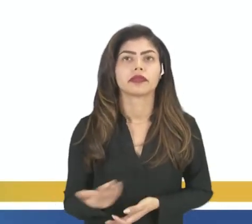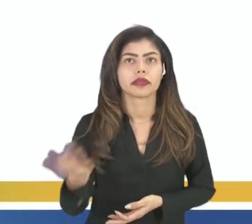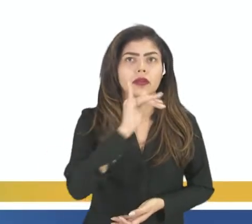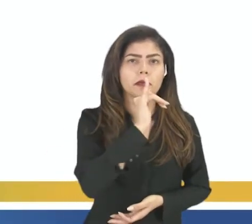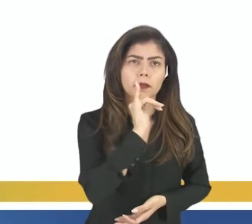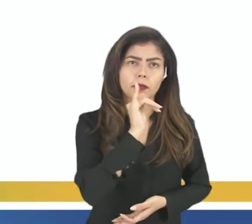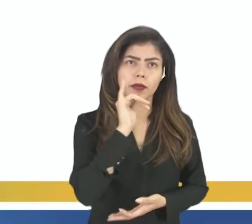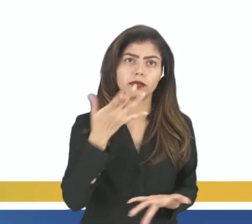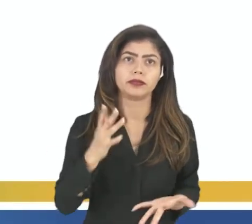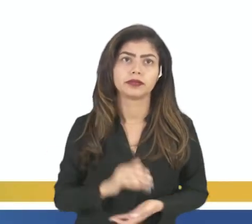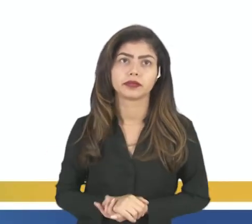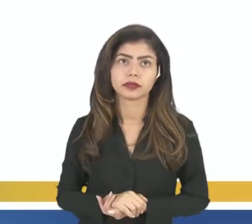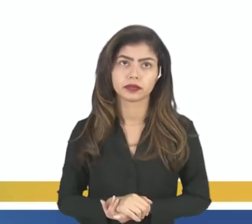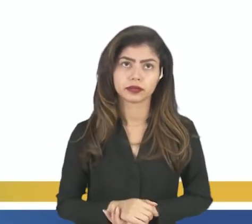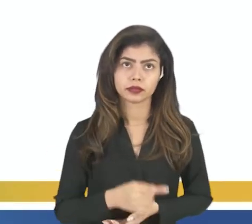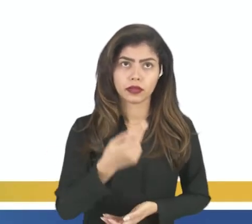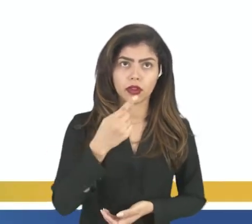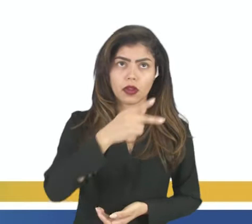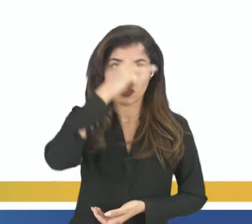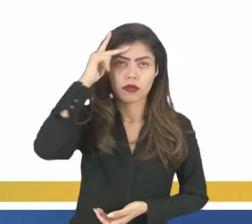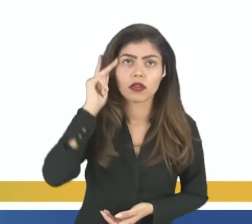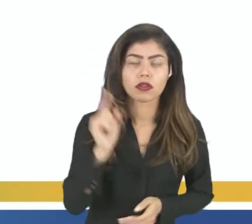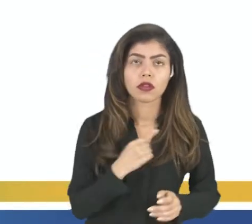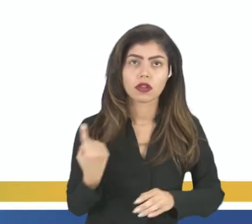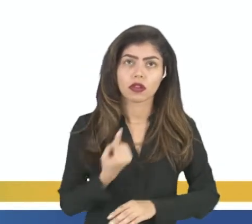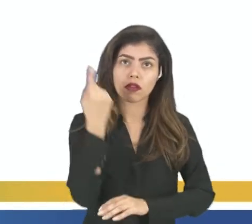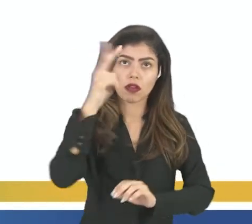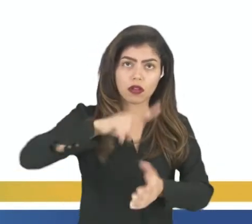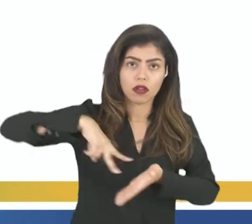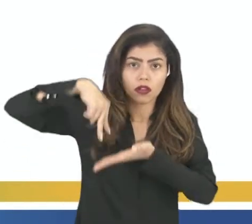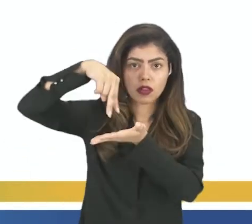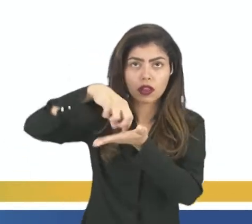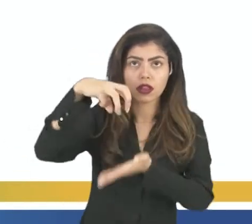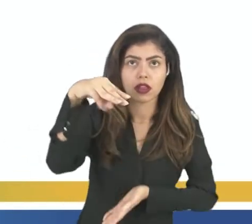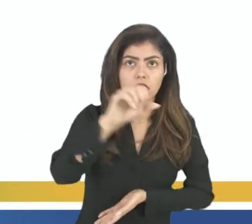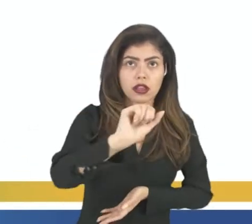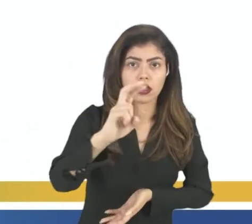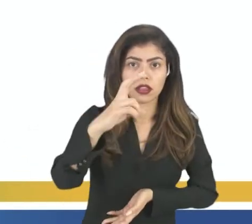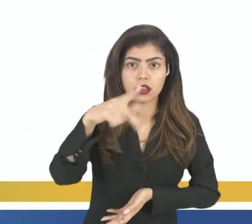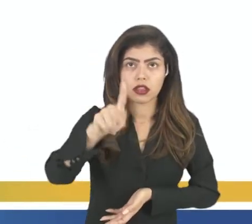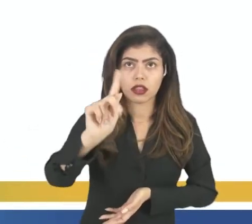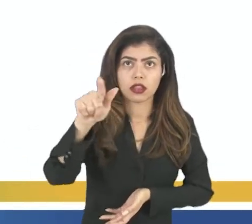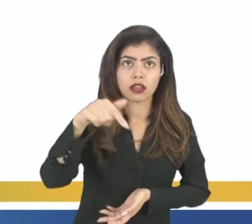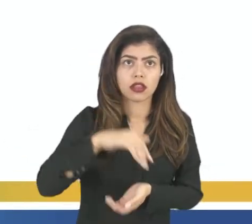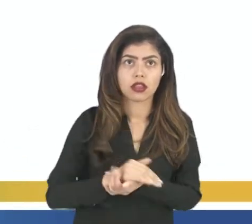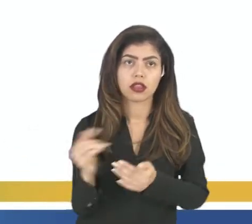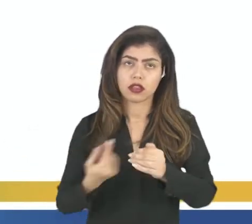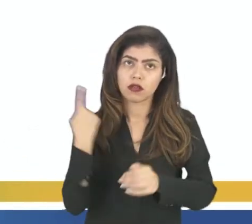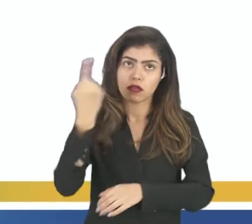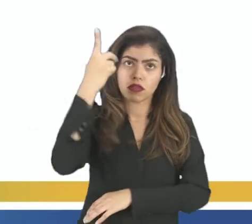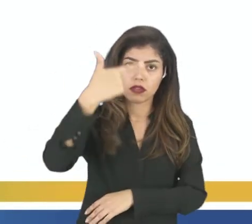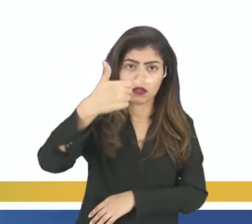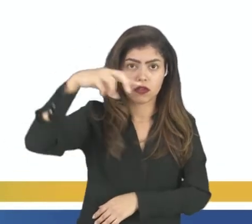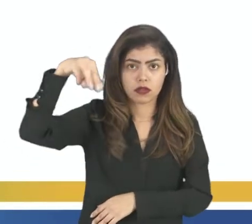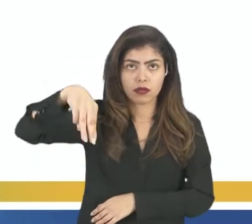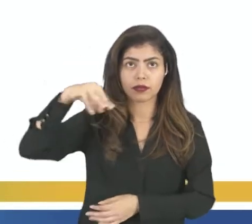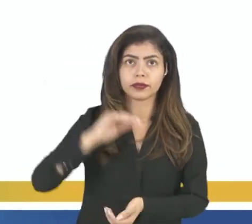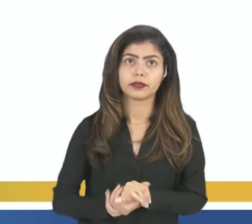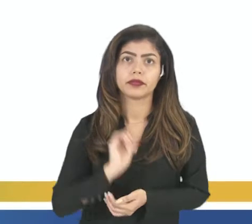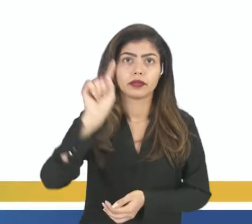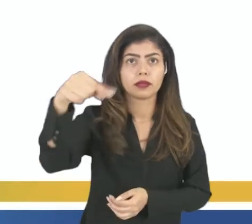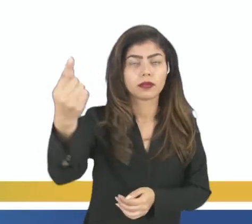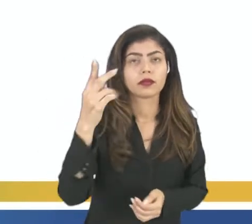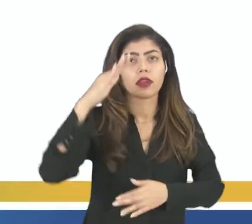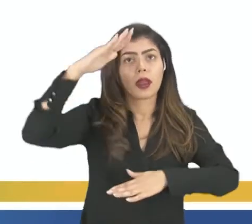um exemplo. Uma pessoa levanta do solo um corpo de massa de 5 kg até uma altura de 2 metros, e em